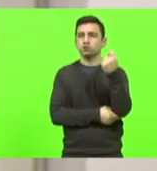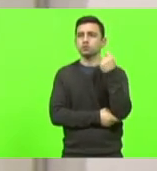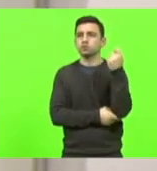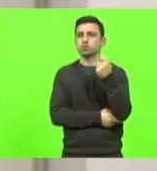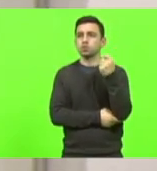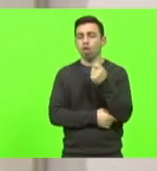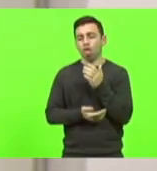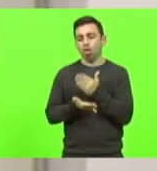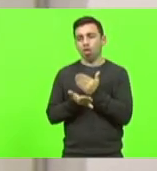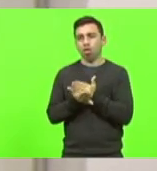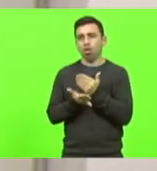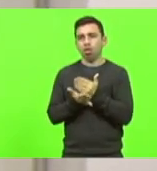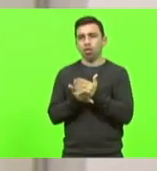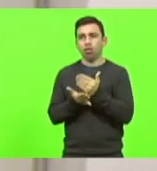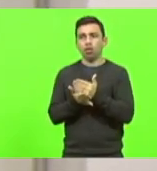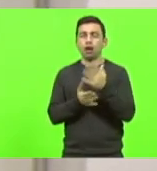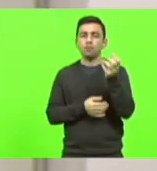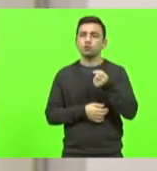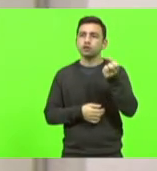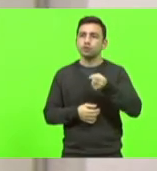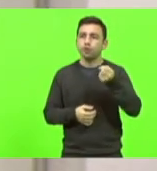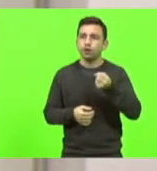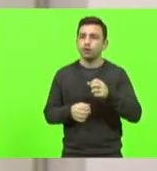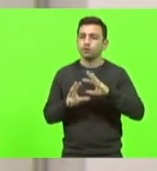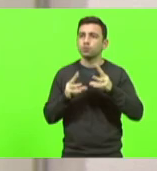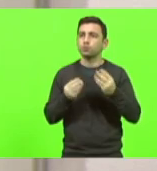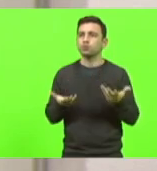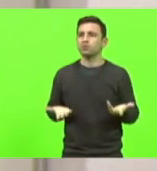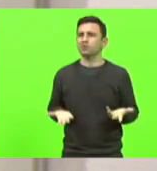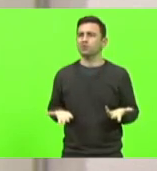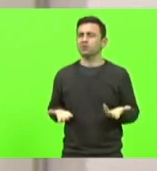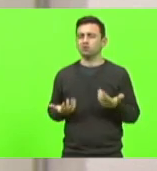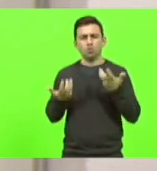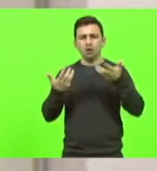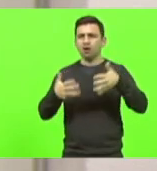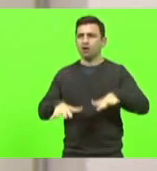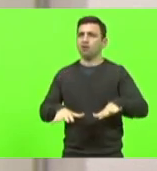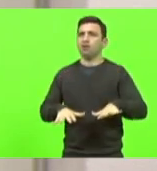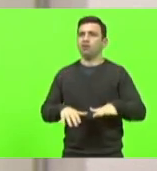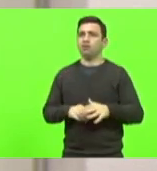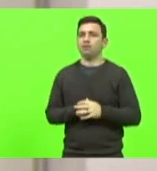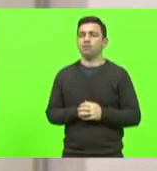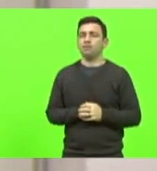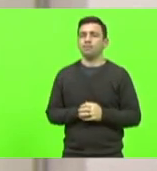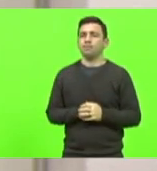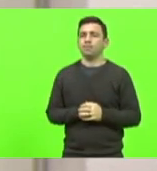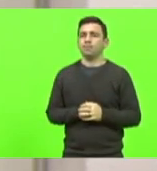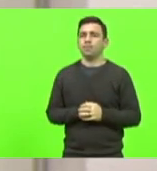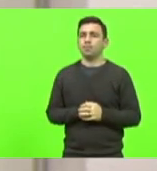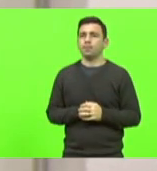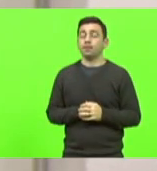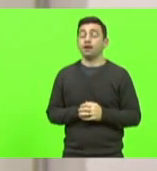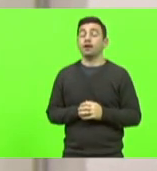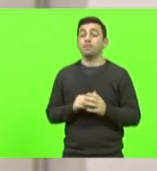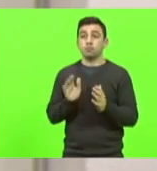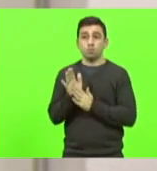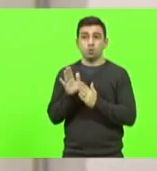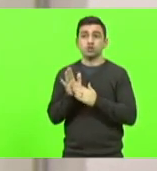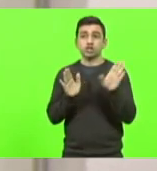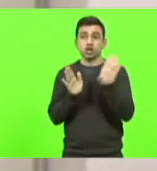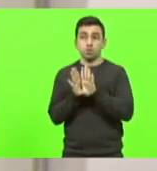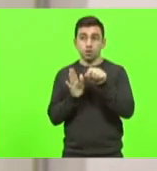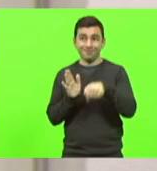parcelando aposentadorias e pensões e a gente não quer chegar nesse nível desde e bota veio a esta casa